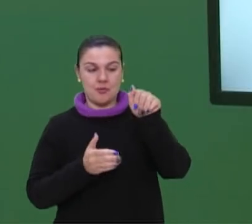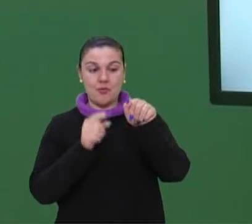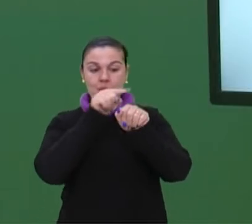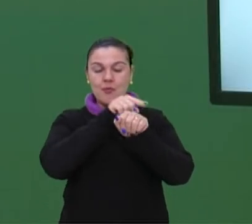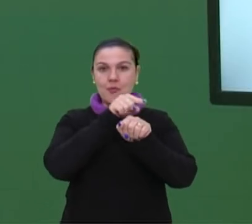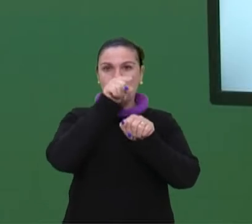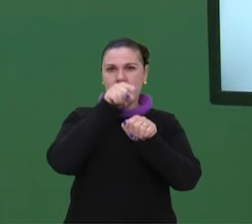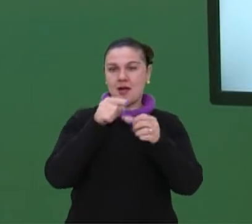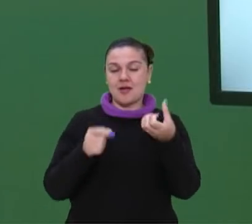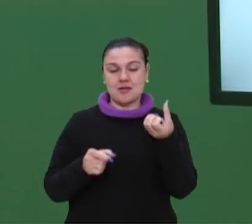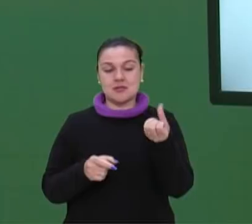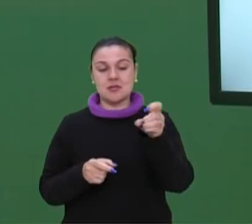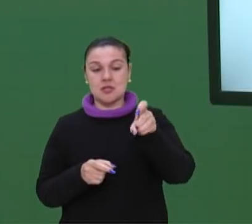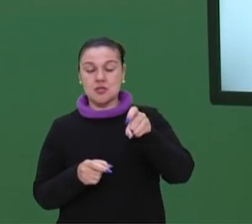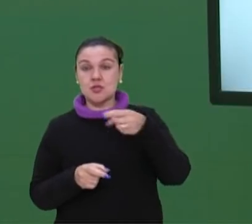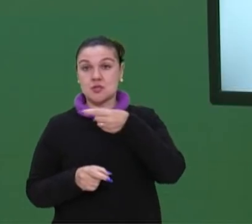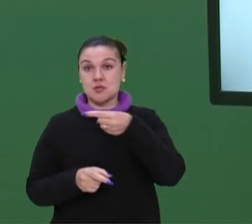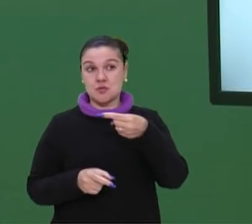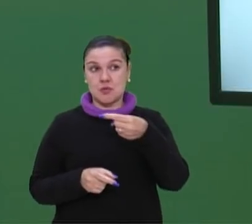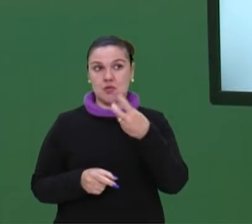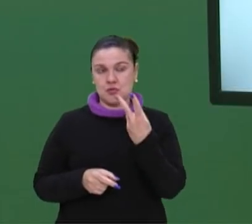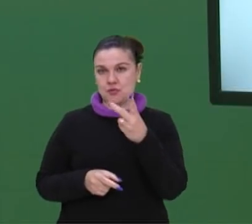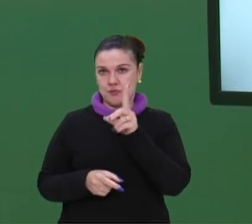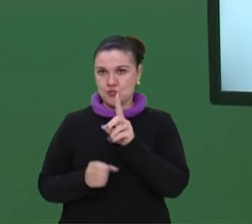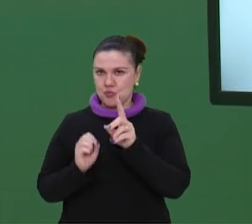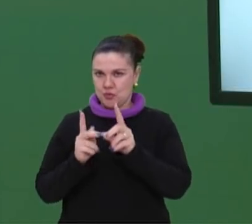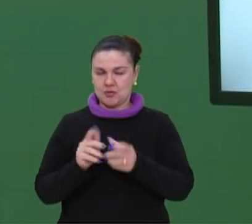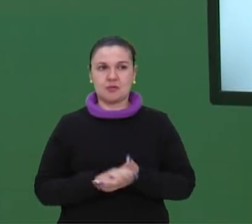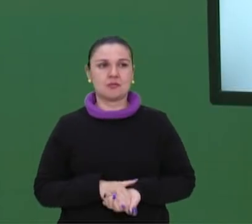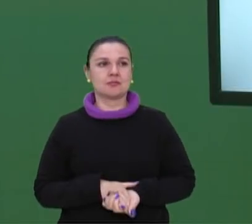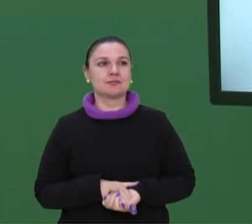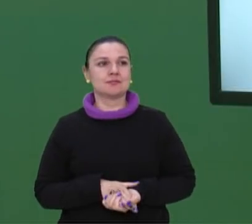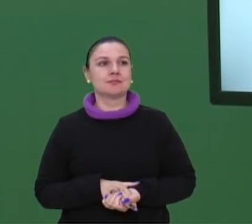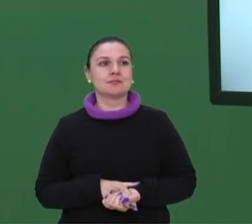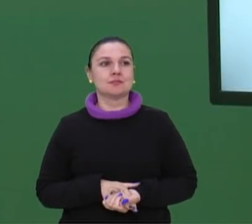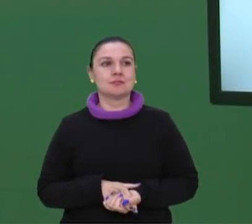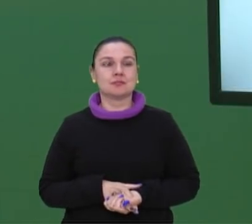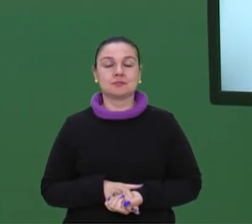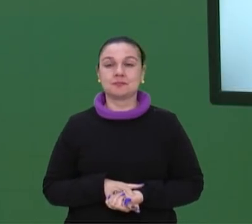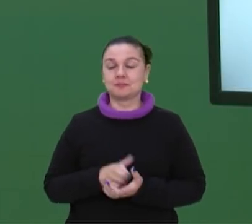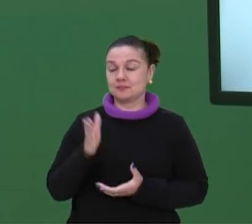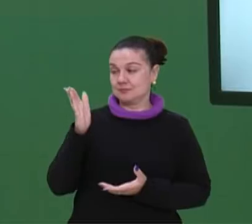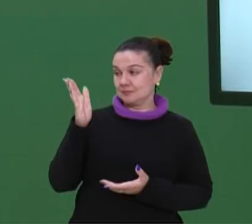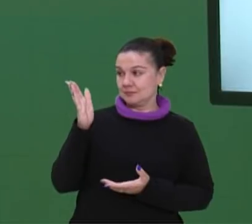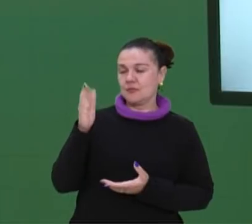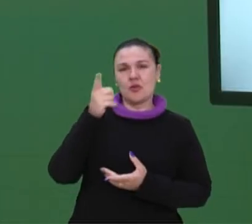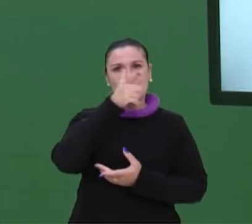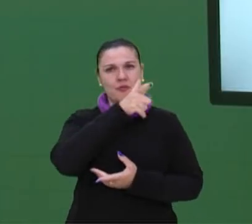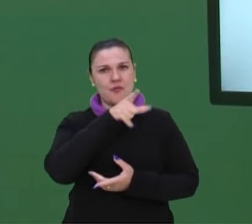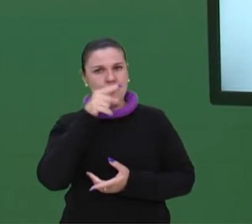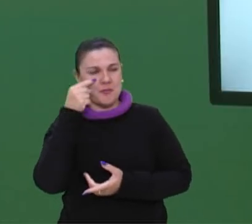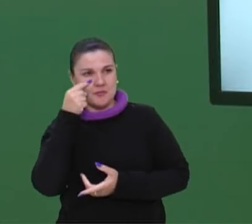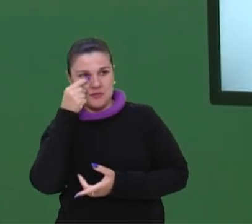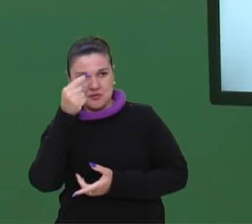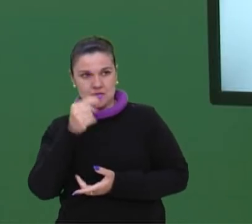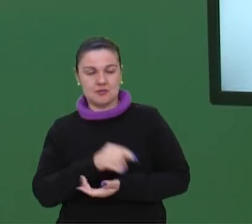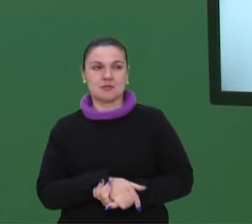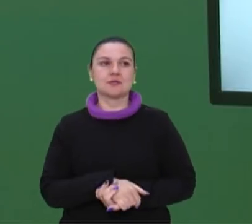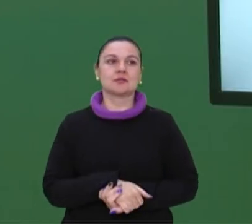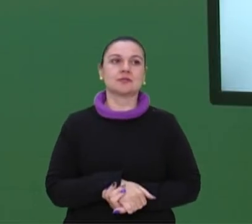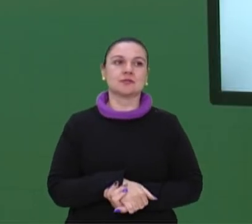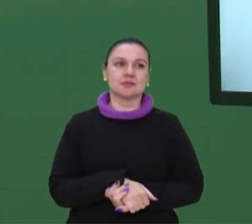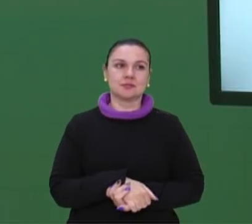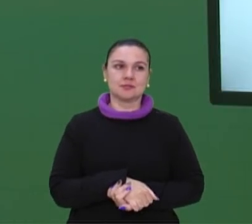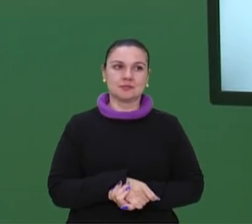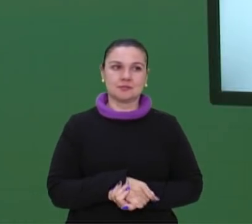é 6x menos 21, correto? Então, o ângulo A, vou até repetir aqui outra vez, ó.